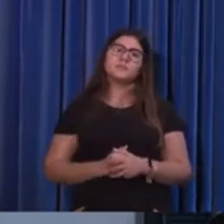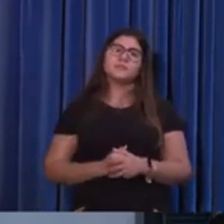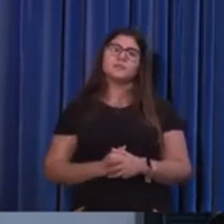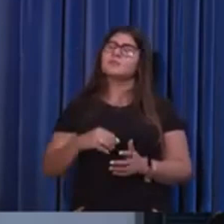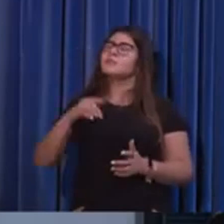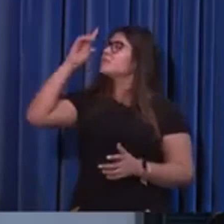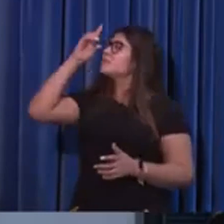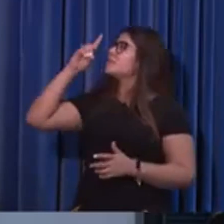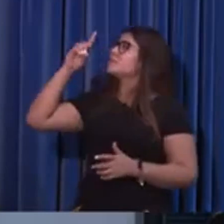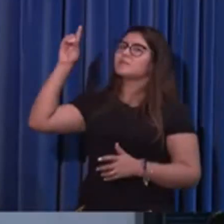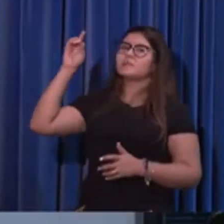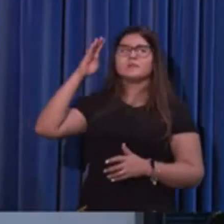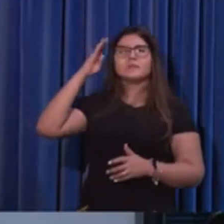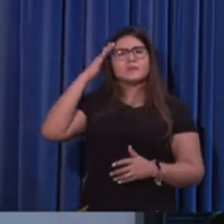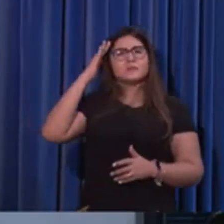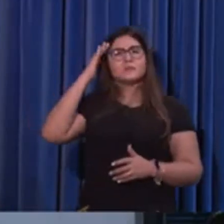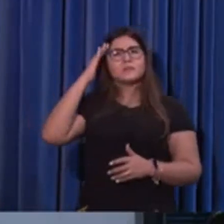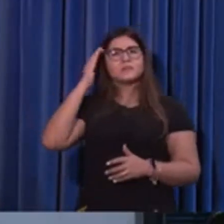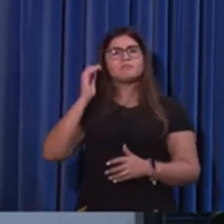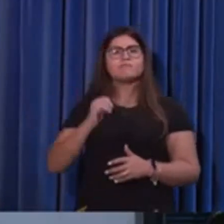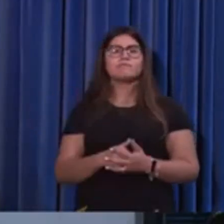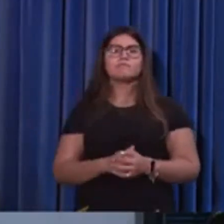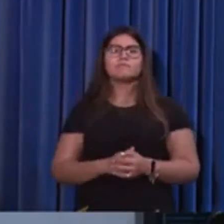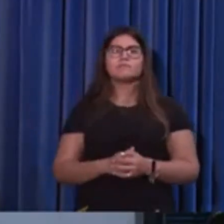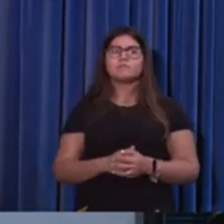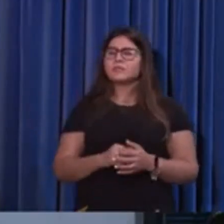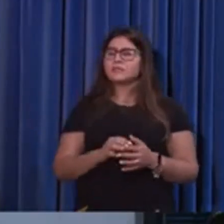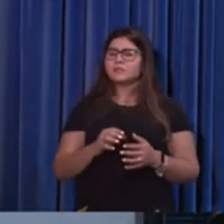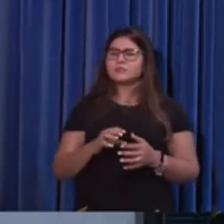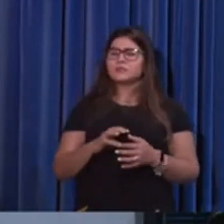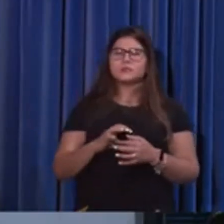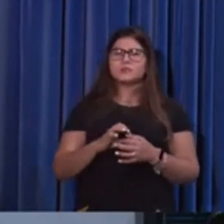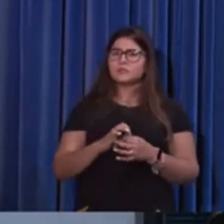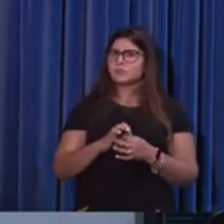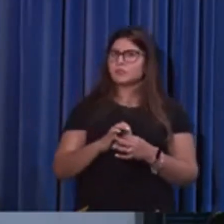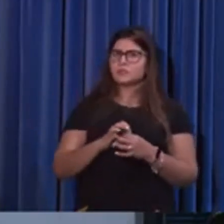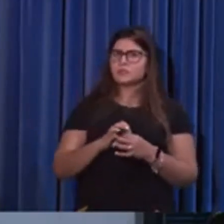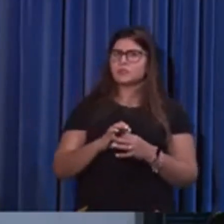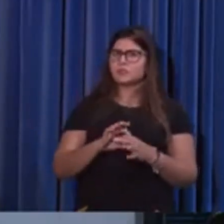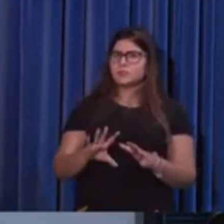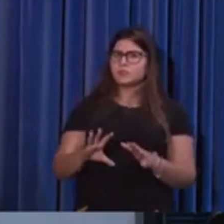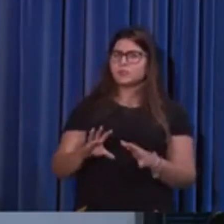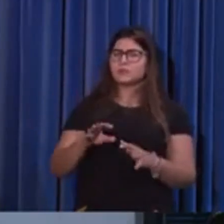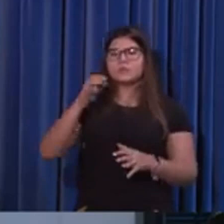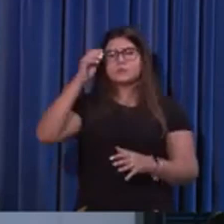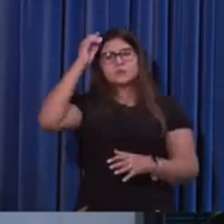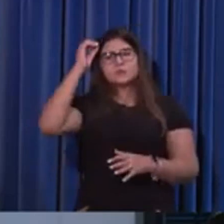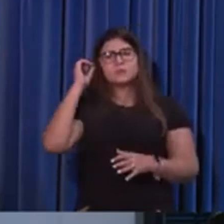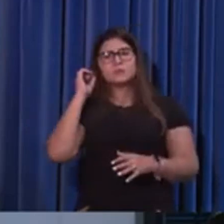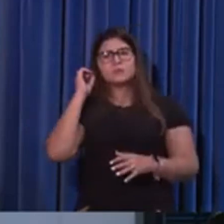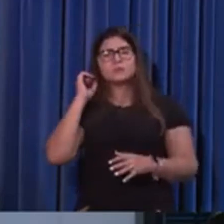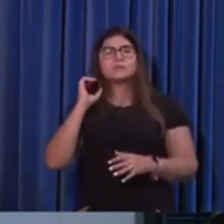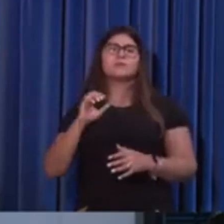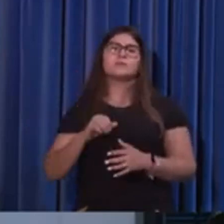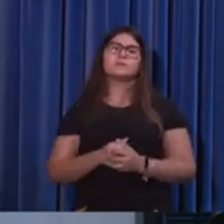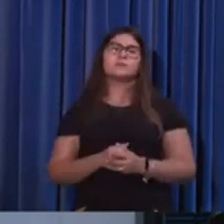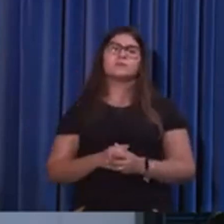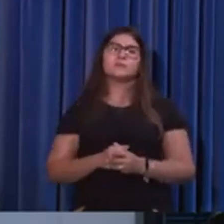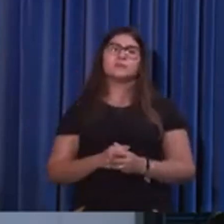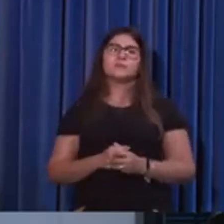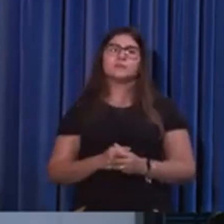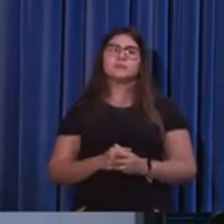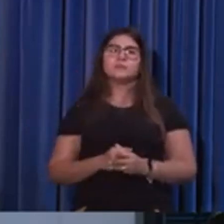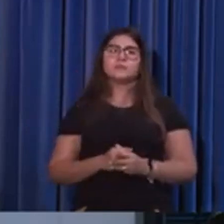Ele sabe. E Ele não deixa cair nem sequer um, sem a sua permissão. Você crê nessa afirmação